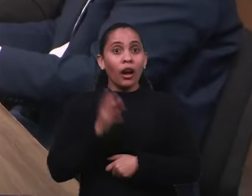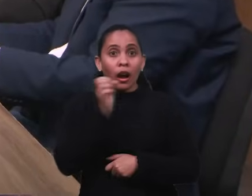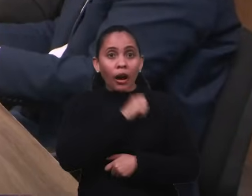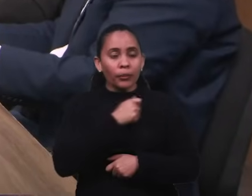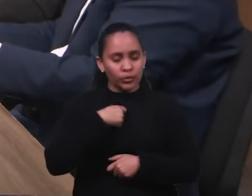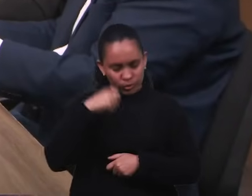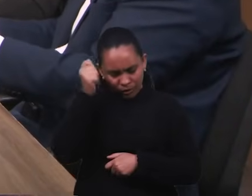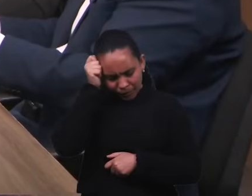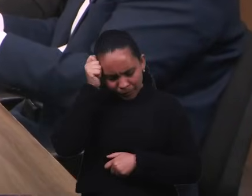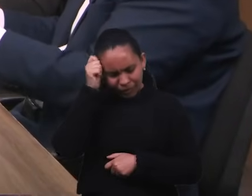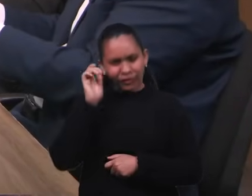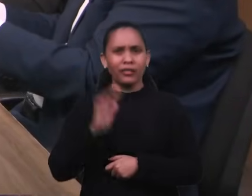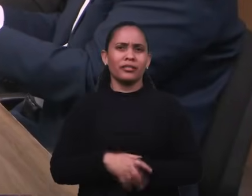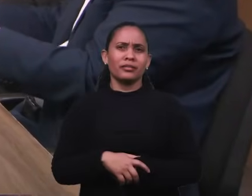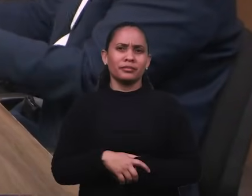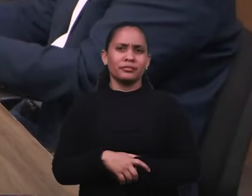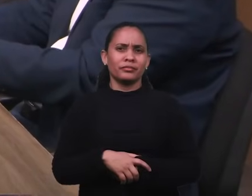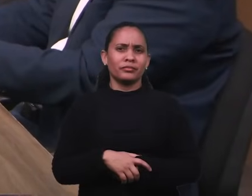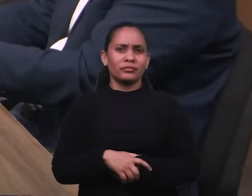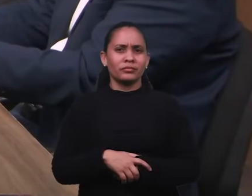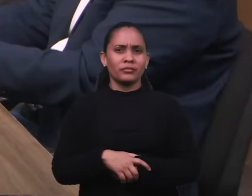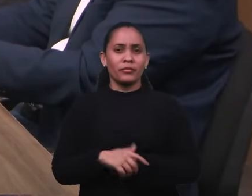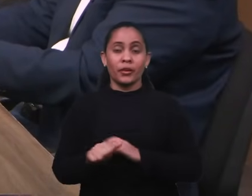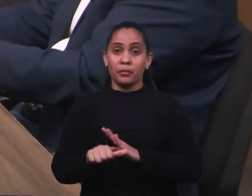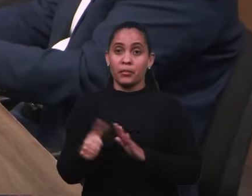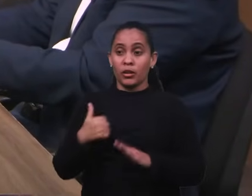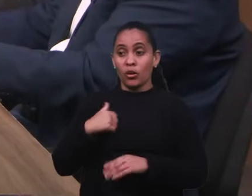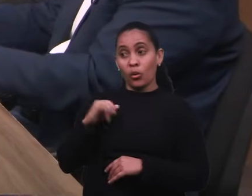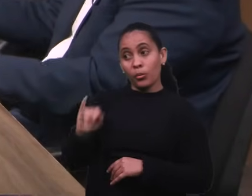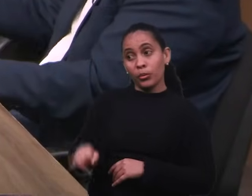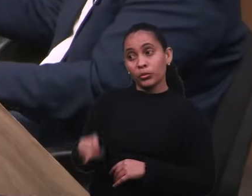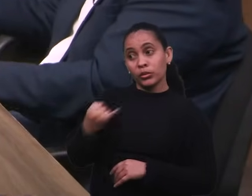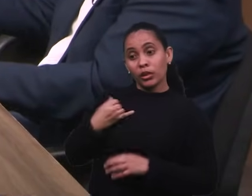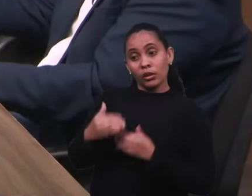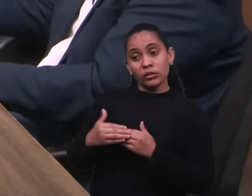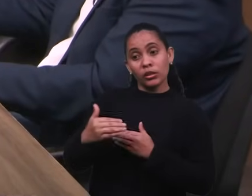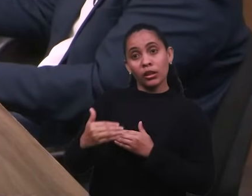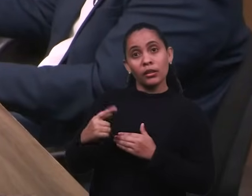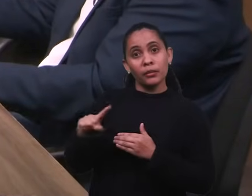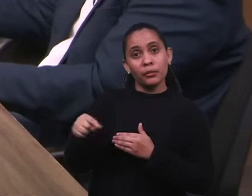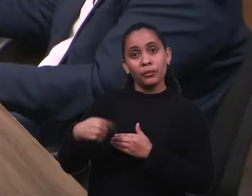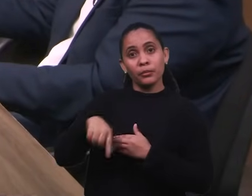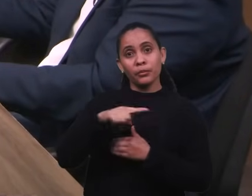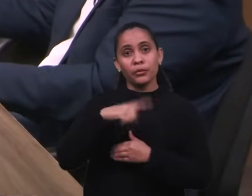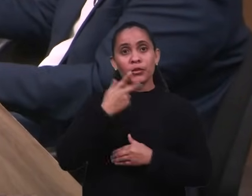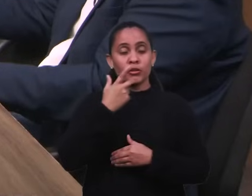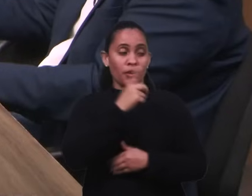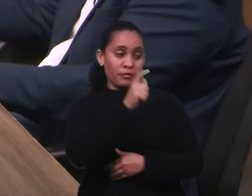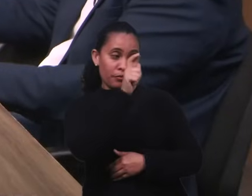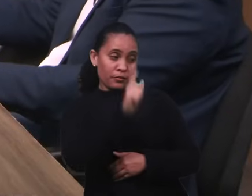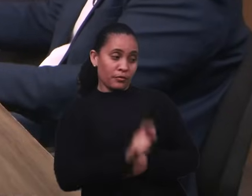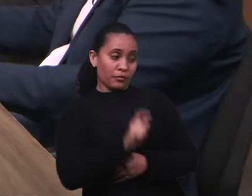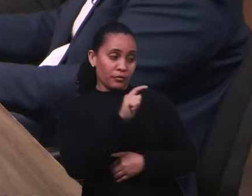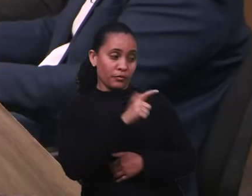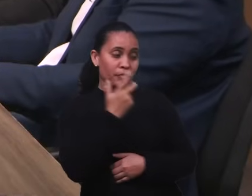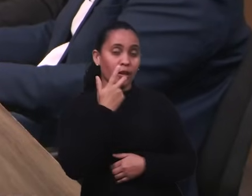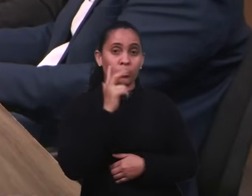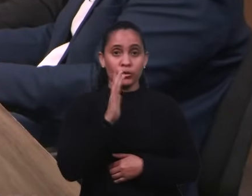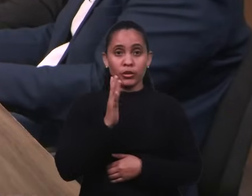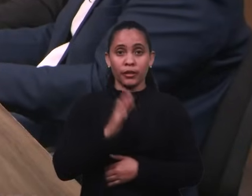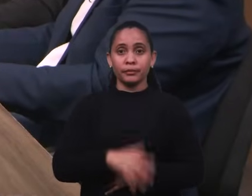Se arrepender, né? Primeira oportunidade que o Senhor deu. Mais na frente, conforme o Alexandre falou aqui,